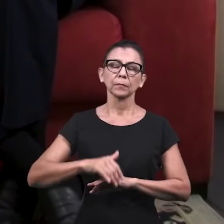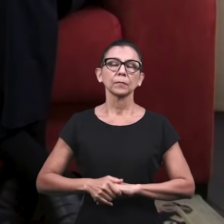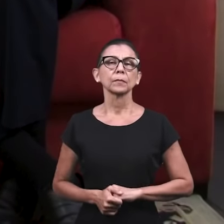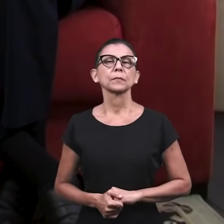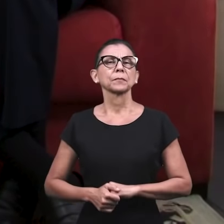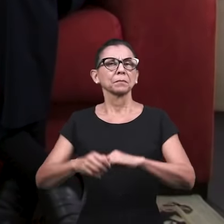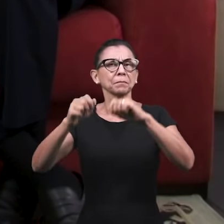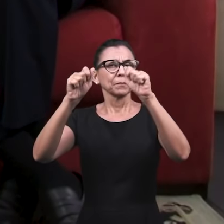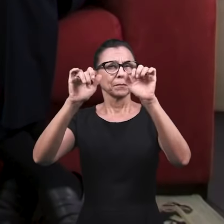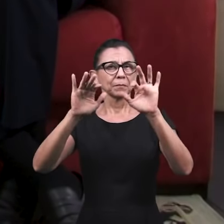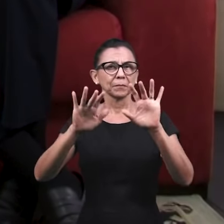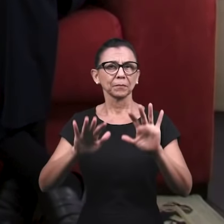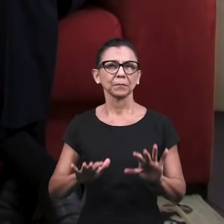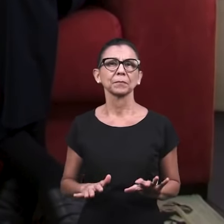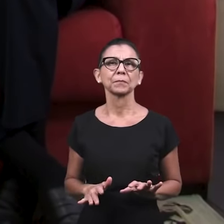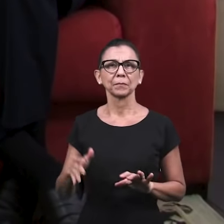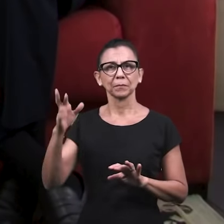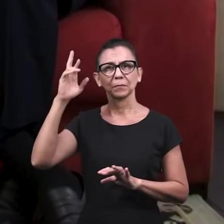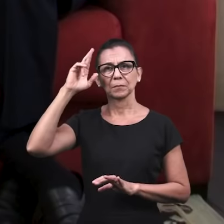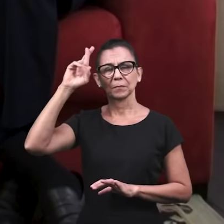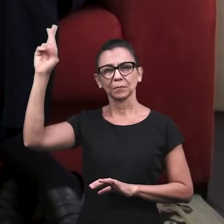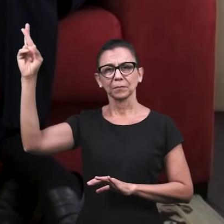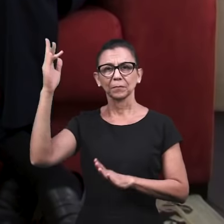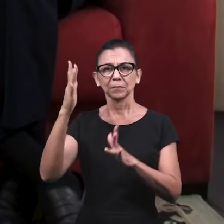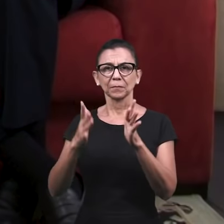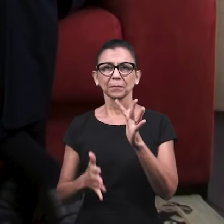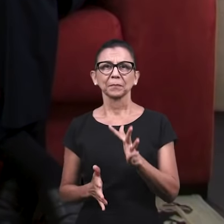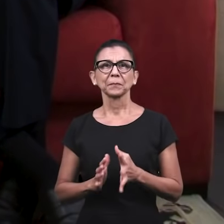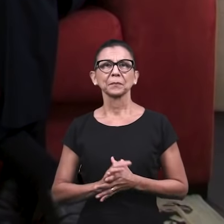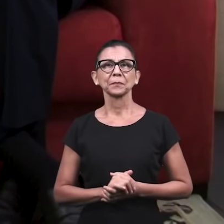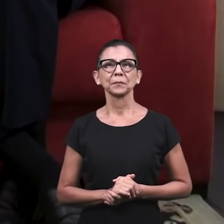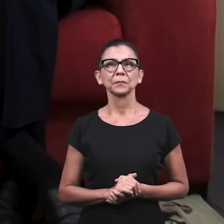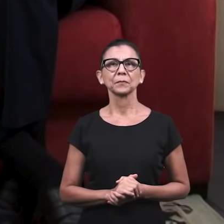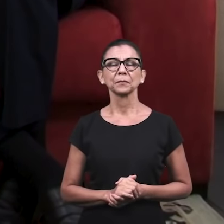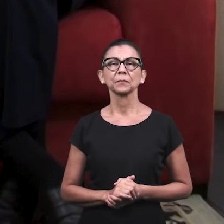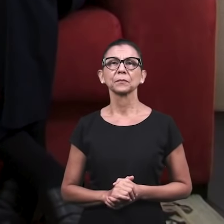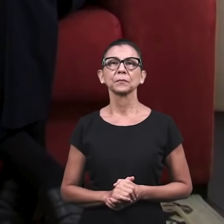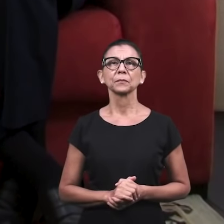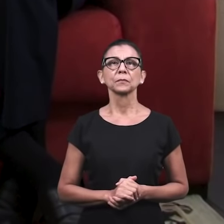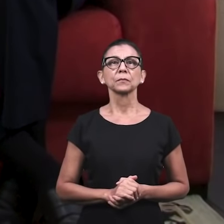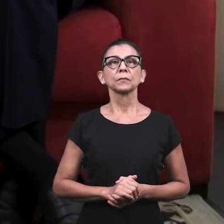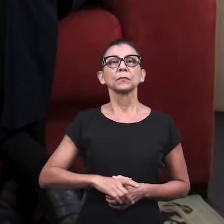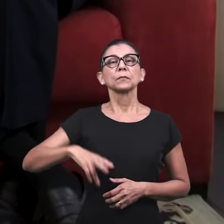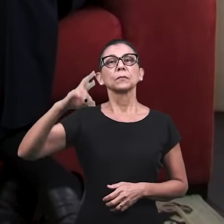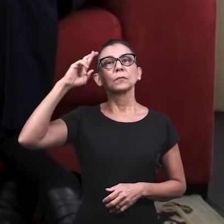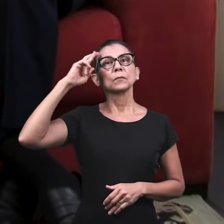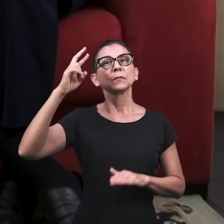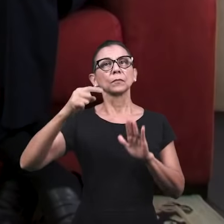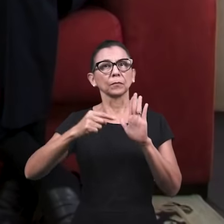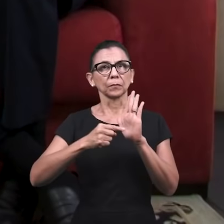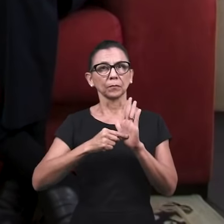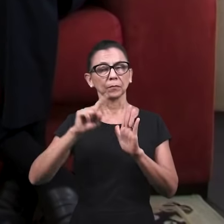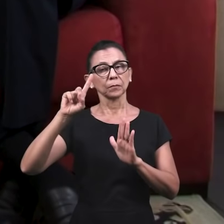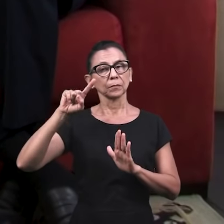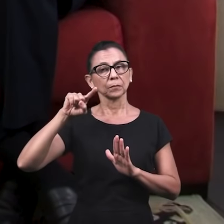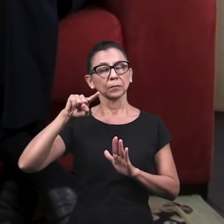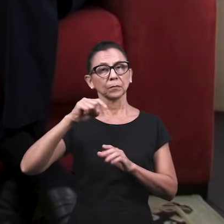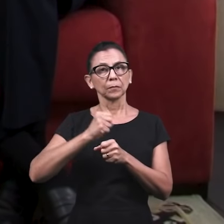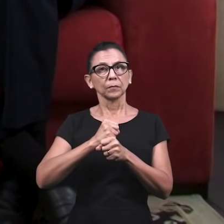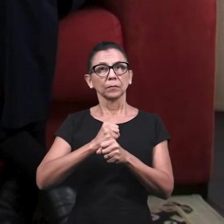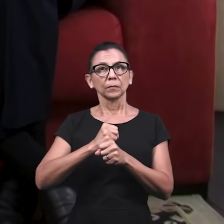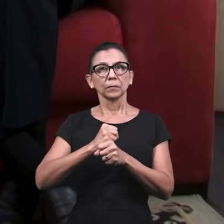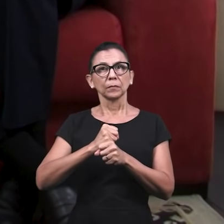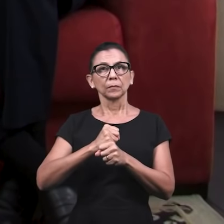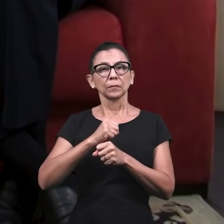de muitas bênçãos da parte do Senhor para cada um de nós. Louvado seja o nome do Senhor. O Senhor já tem nos mostrado que neste próximo ano